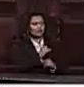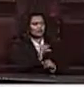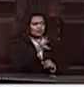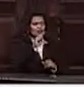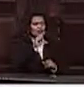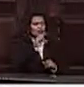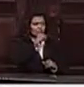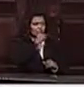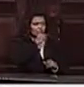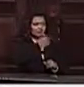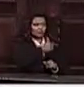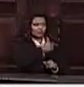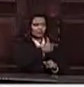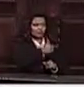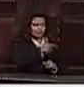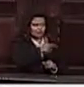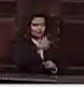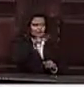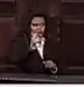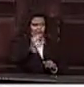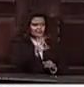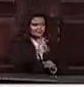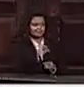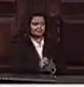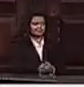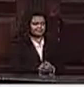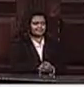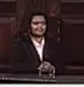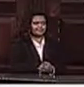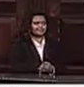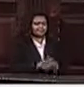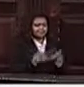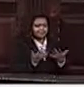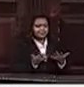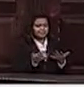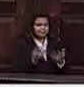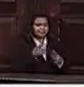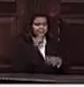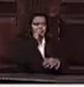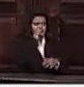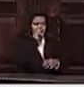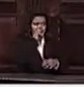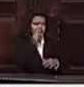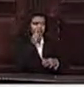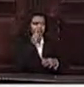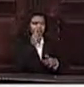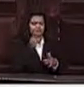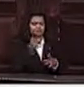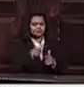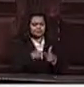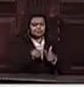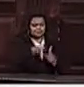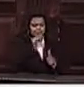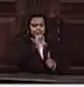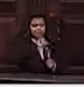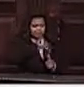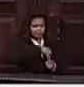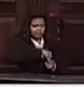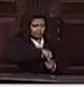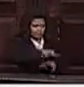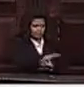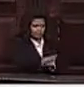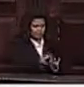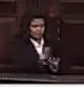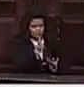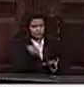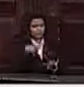como também para o interior do estado. Acho que o que nos aflige, a Comissão de Segurança Pública,